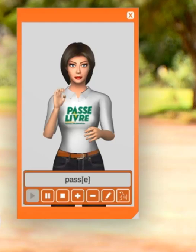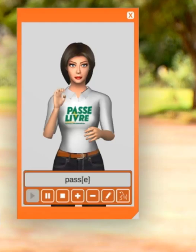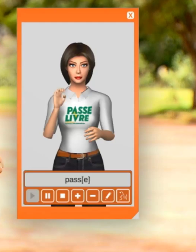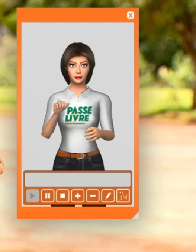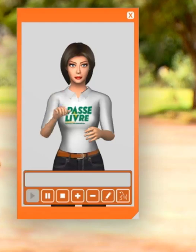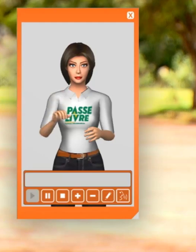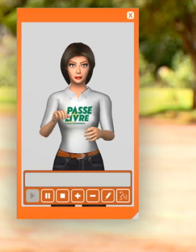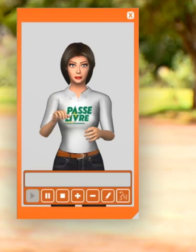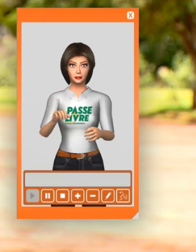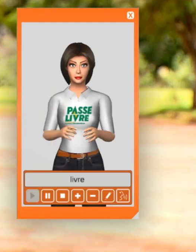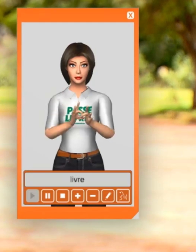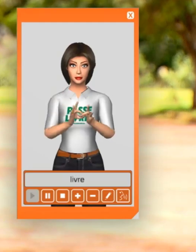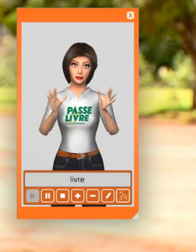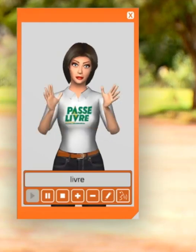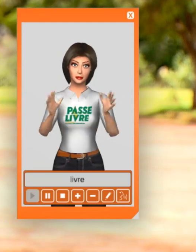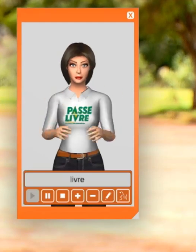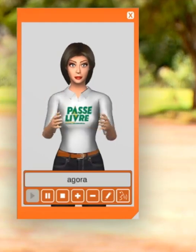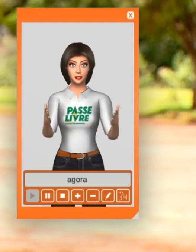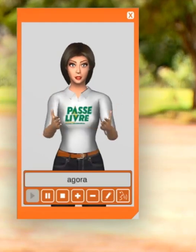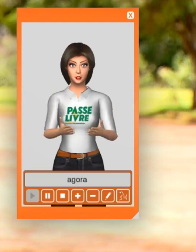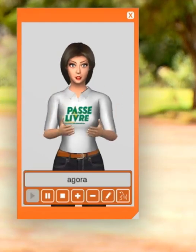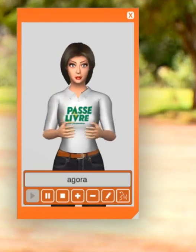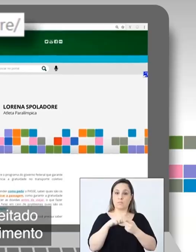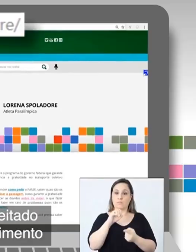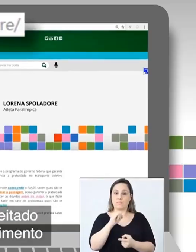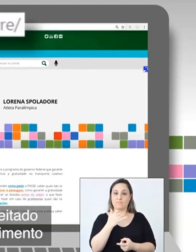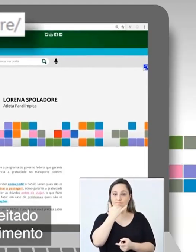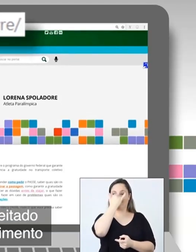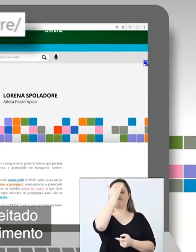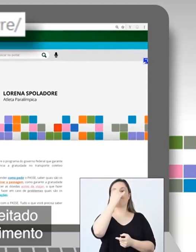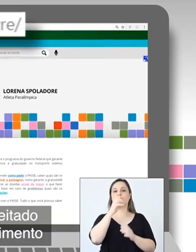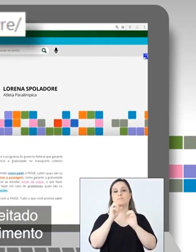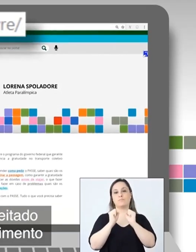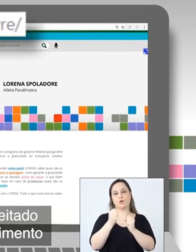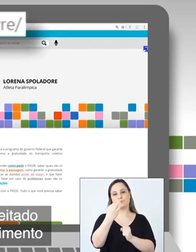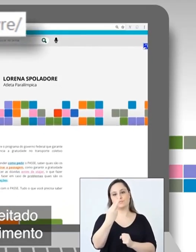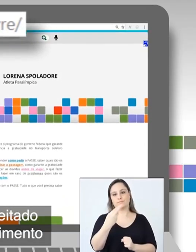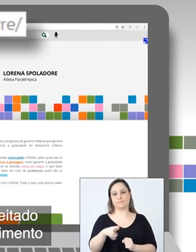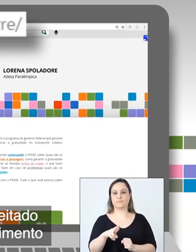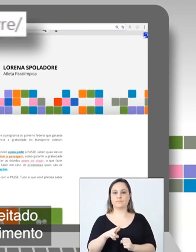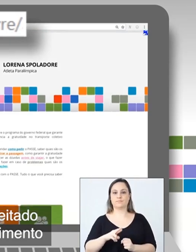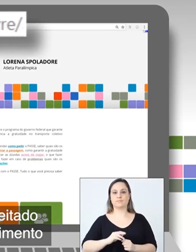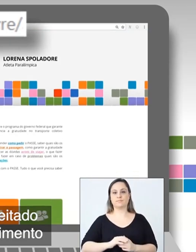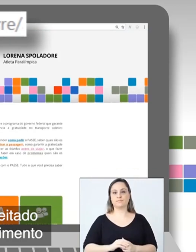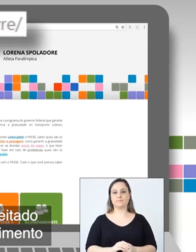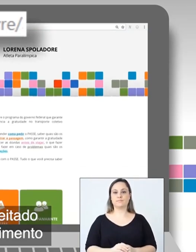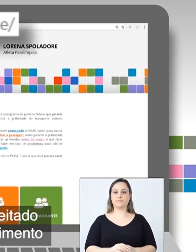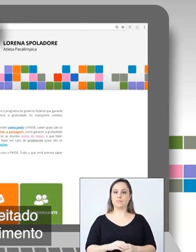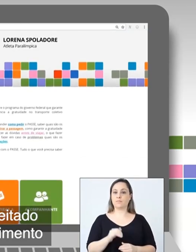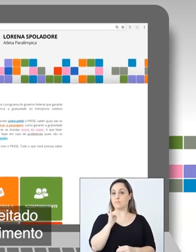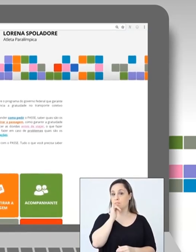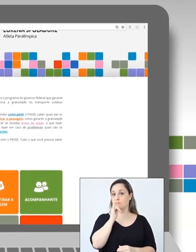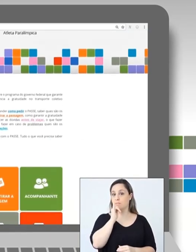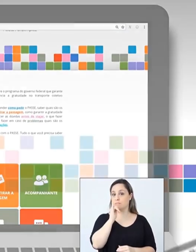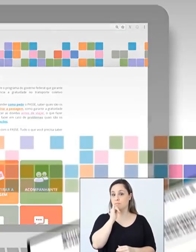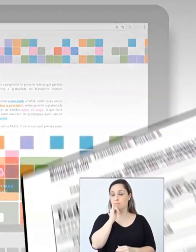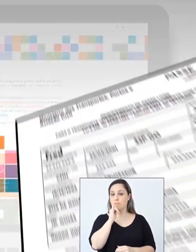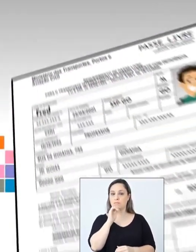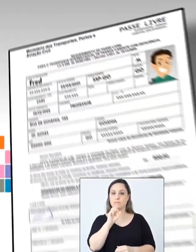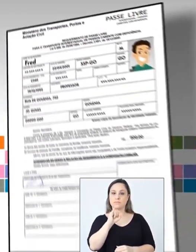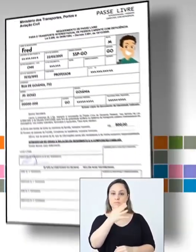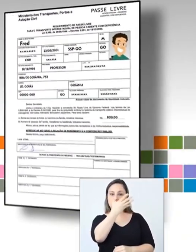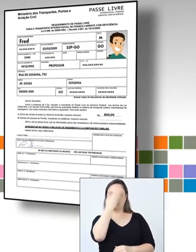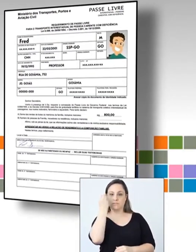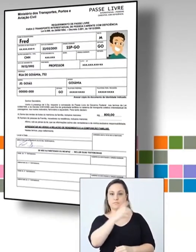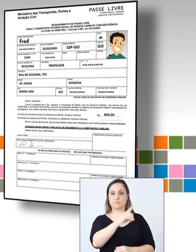do site em libras, a língua brasileira dos sinais. Além das libras, o site também permite que os cegos possam ouvir o